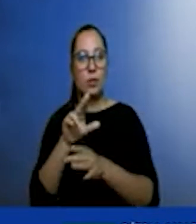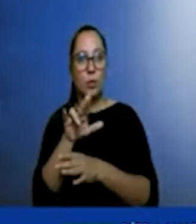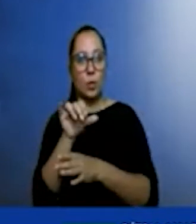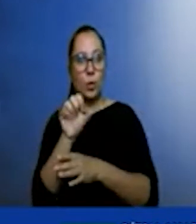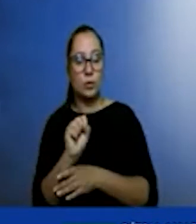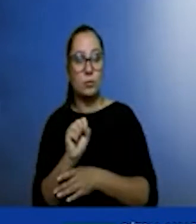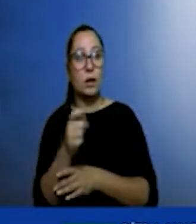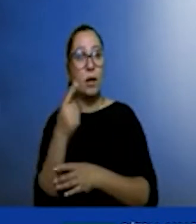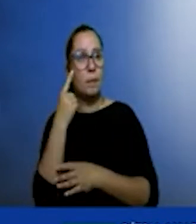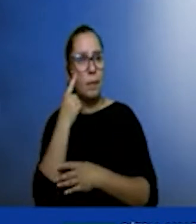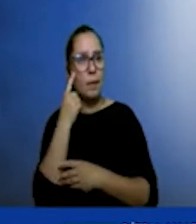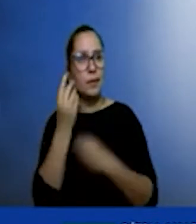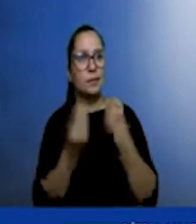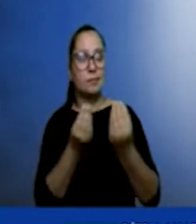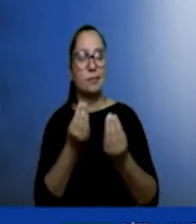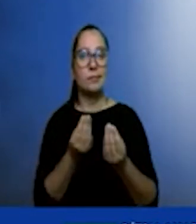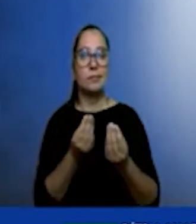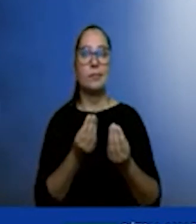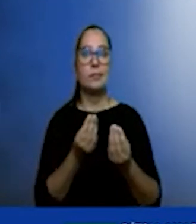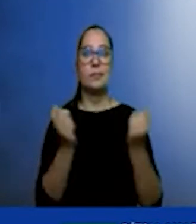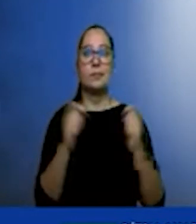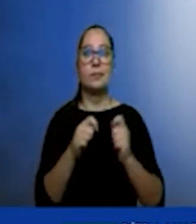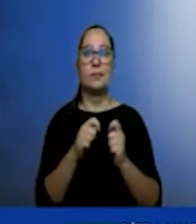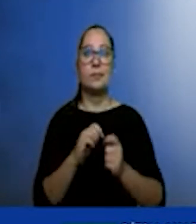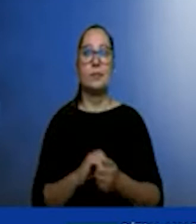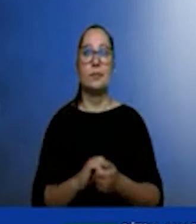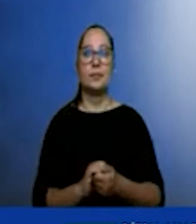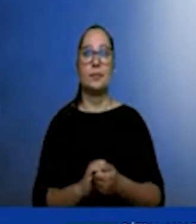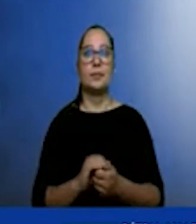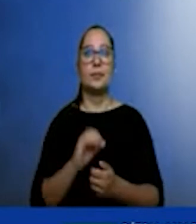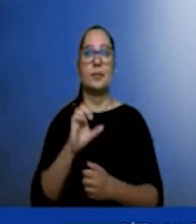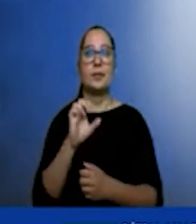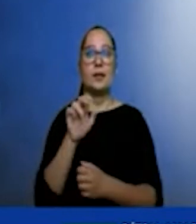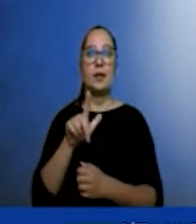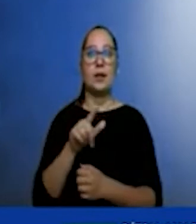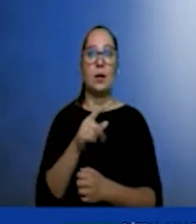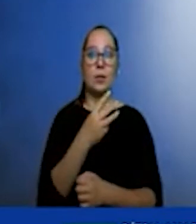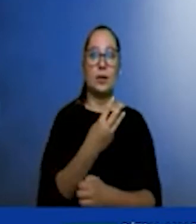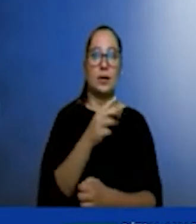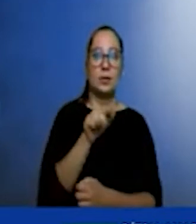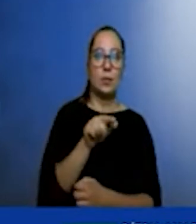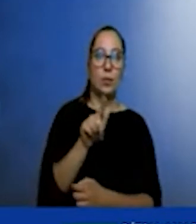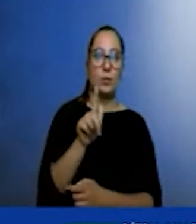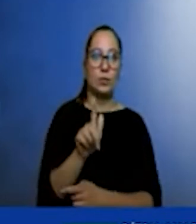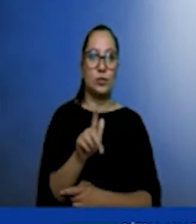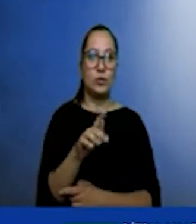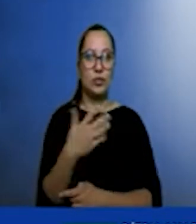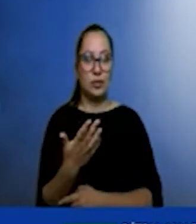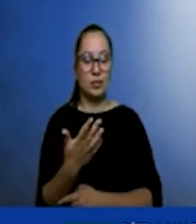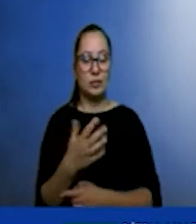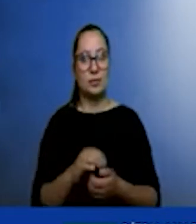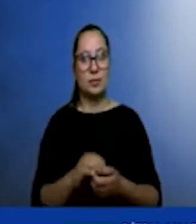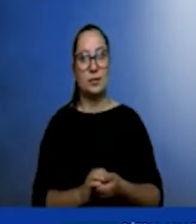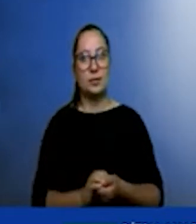potencial, eu venho chamar, é o etanol 3.G, né? Não é o etanol 3.G